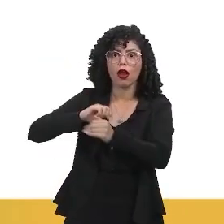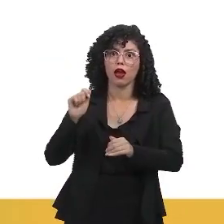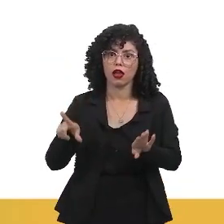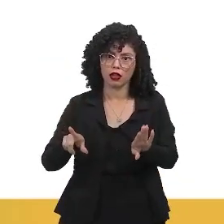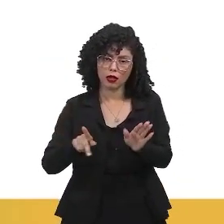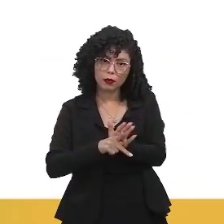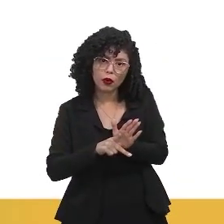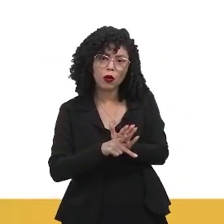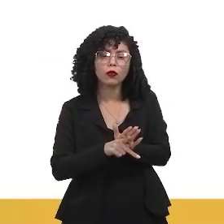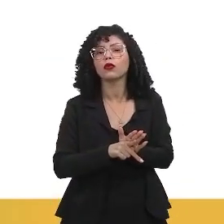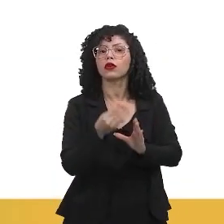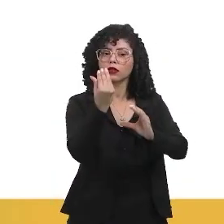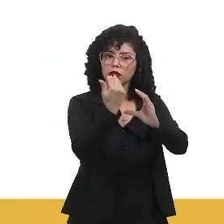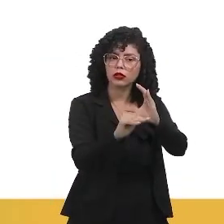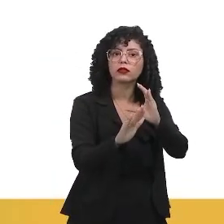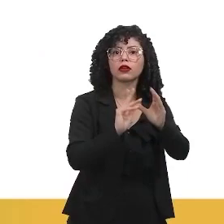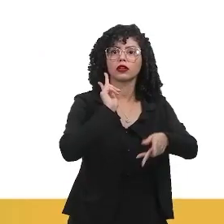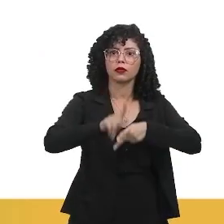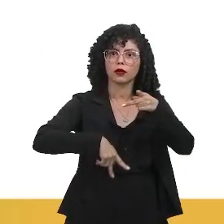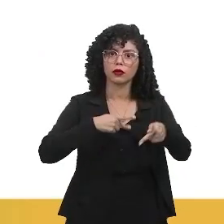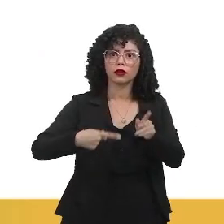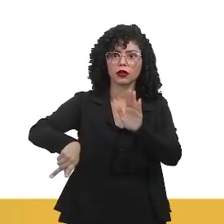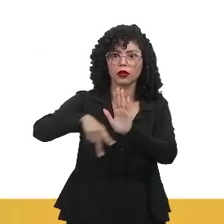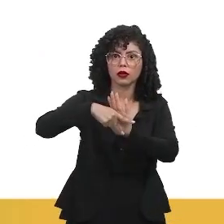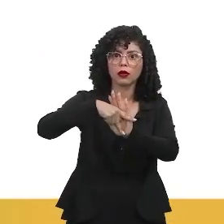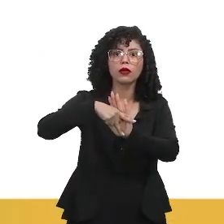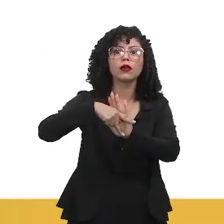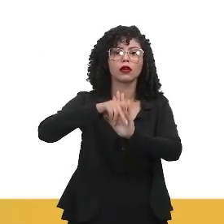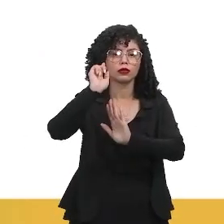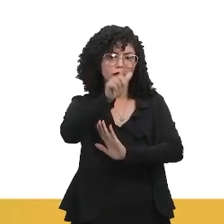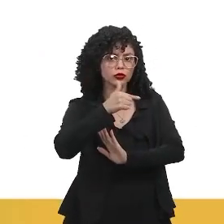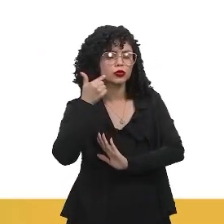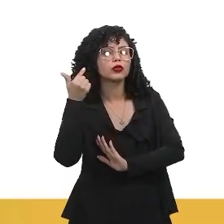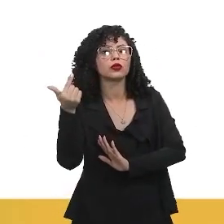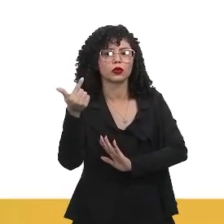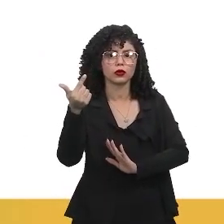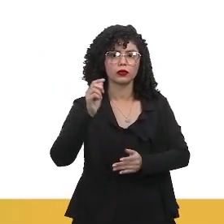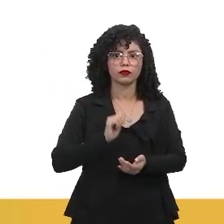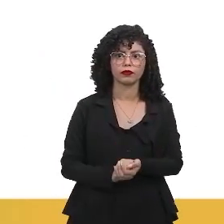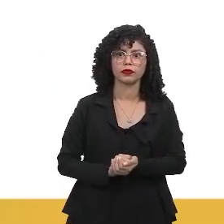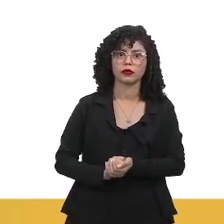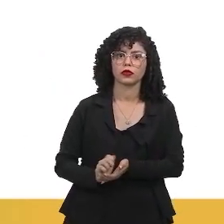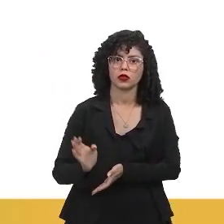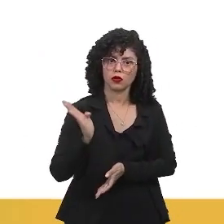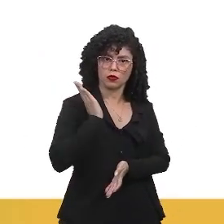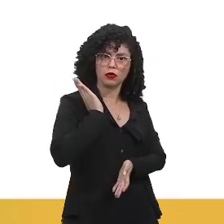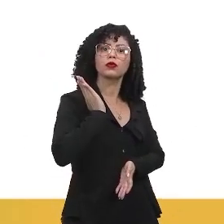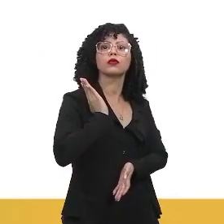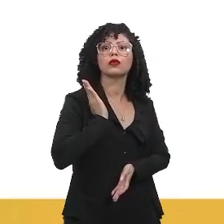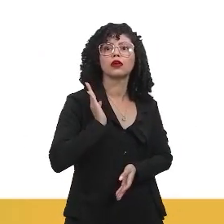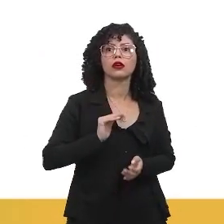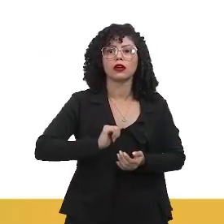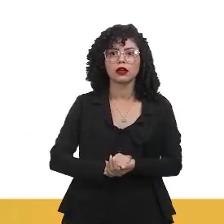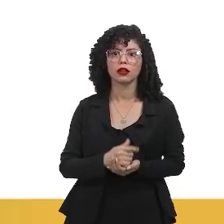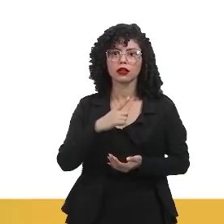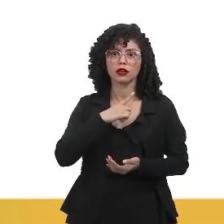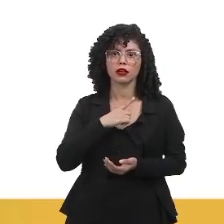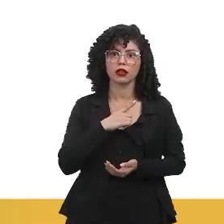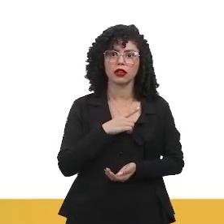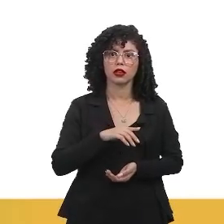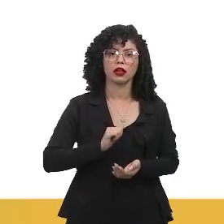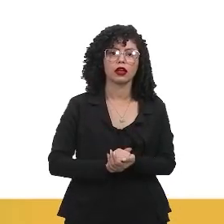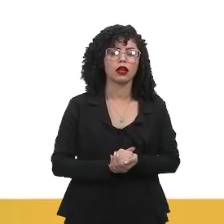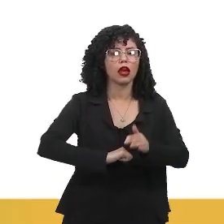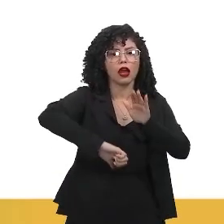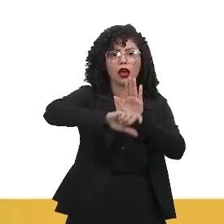bens, transferência violenta das propriedades, de outro, a burguesia, então se reservará a ilegalidade